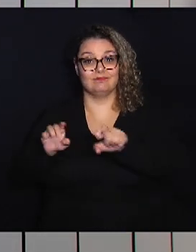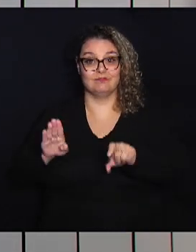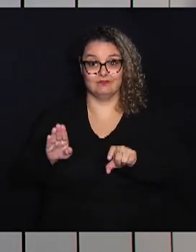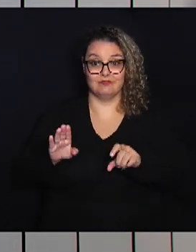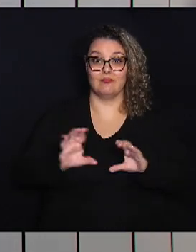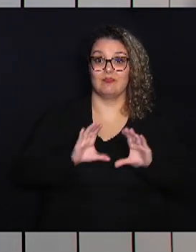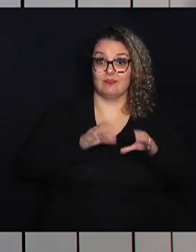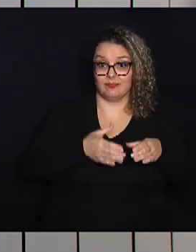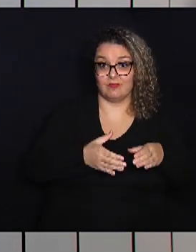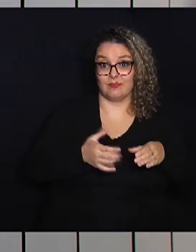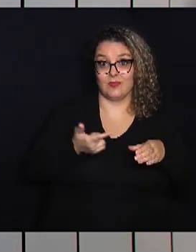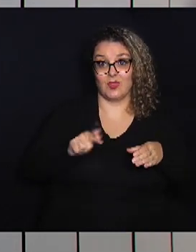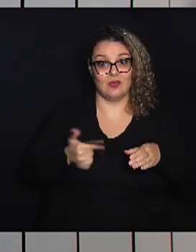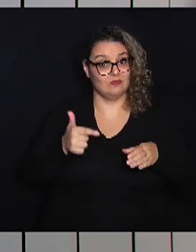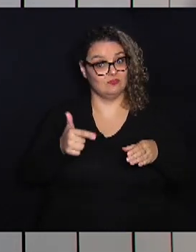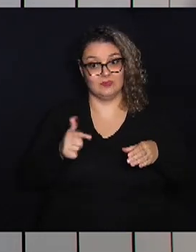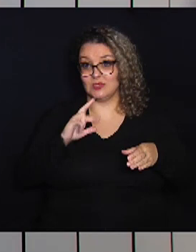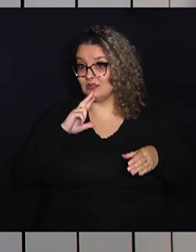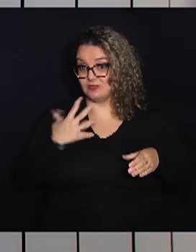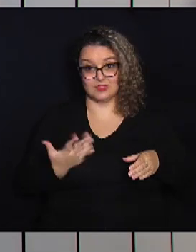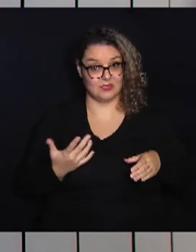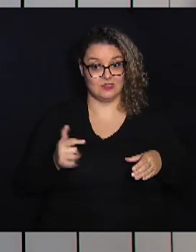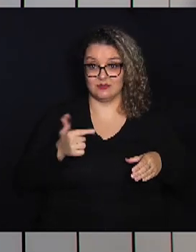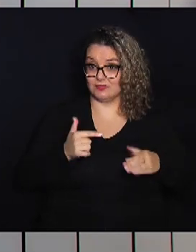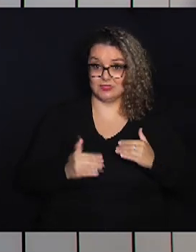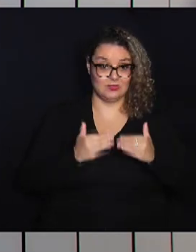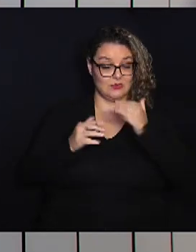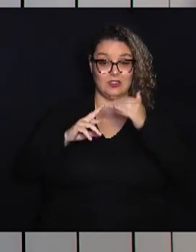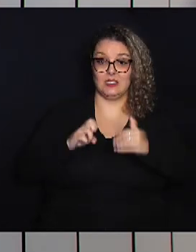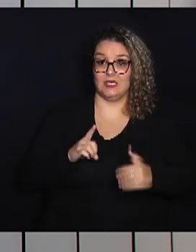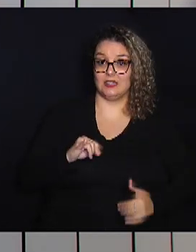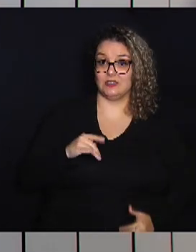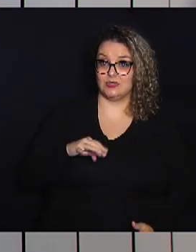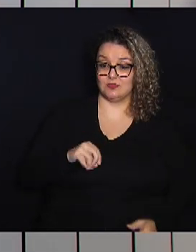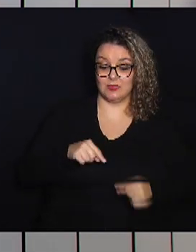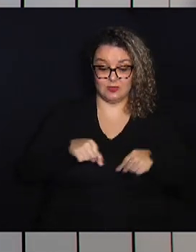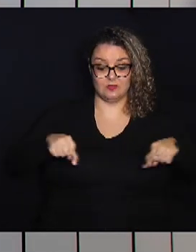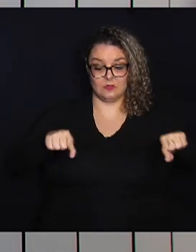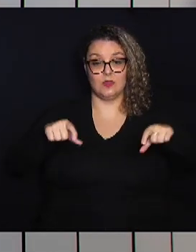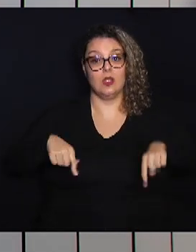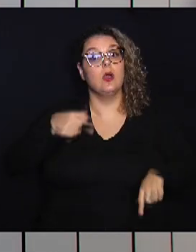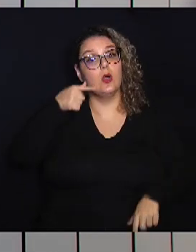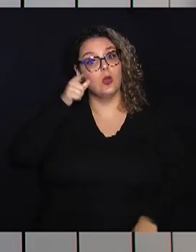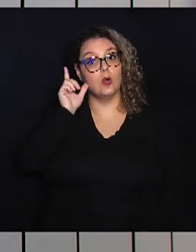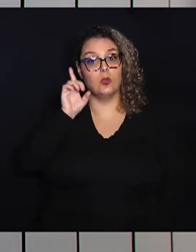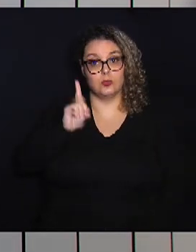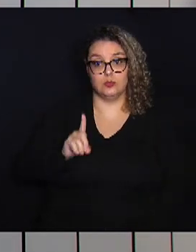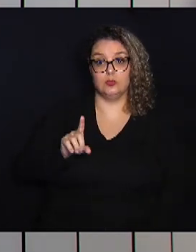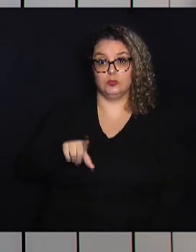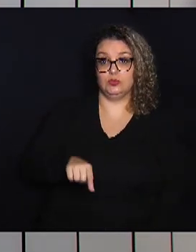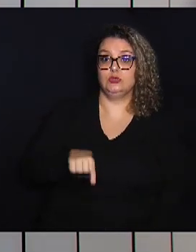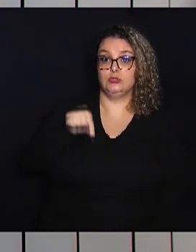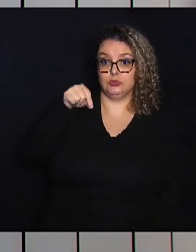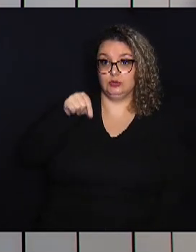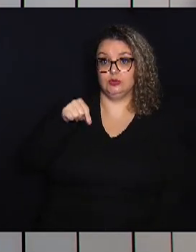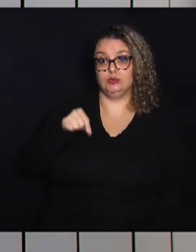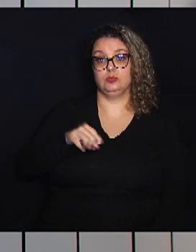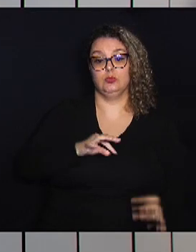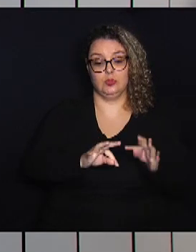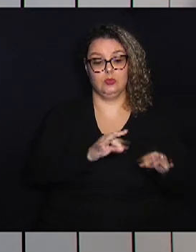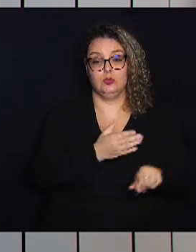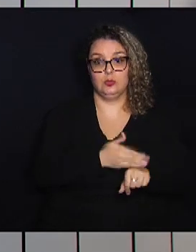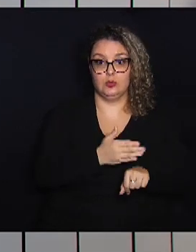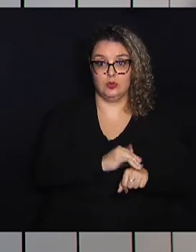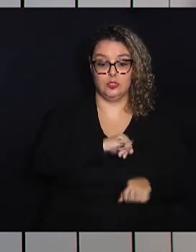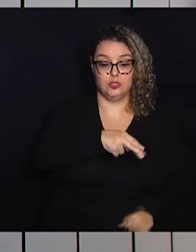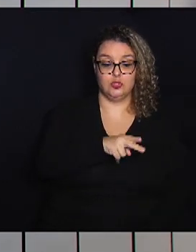equipe segue sem resultado e sem rendimento dentro de campo. Ontem a diretoria optou pela saída do treinador, do